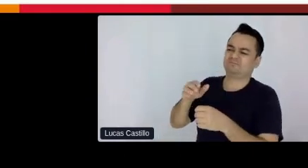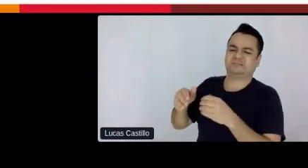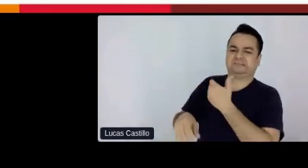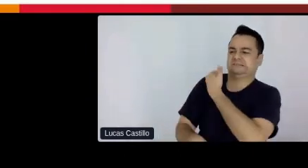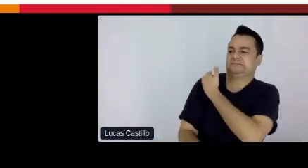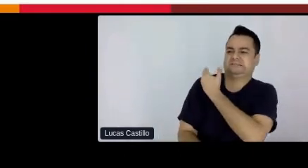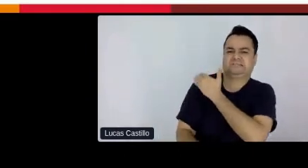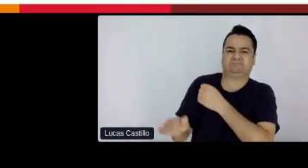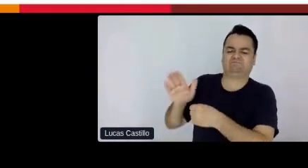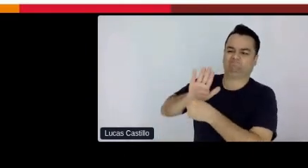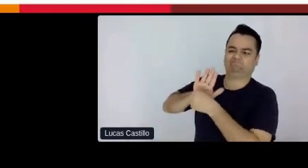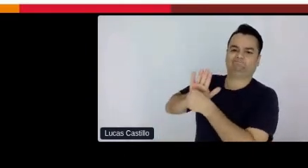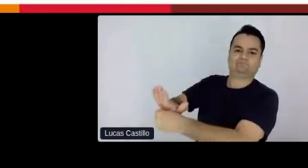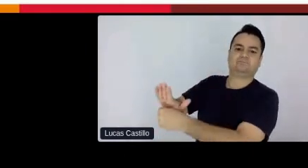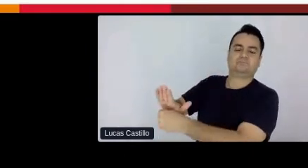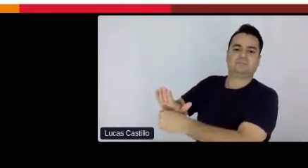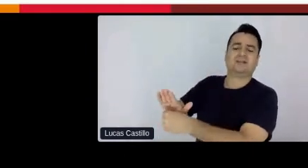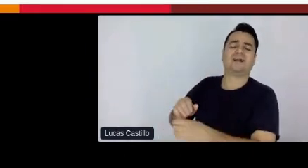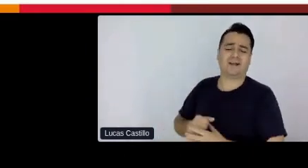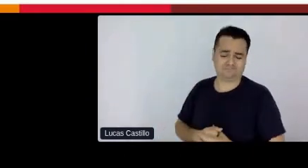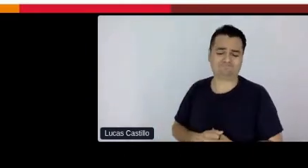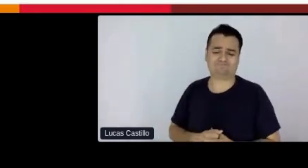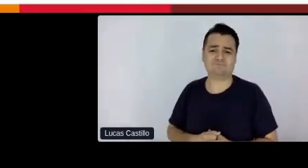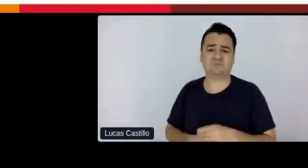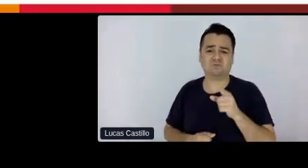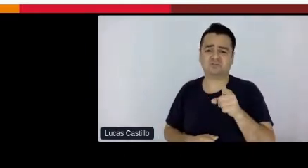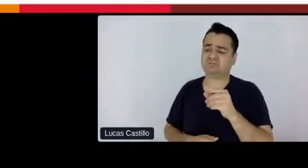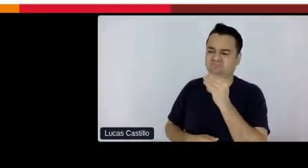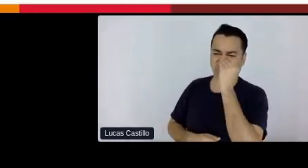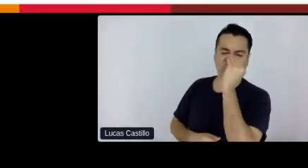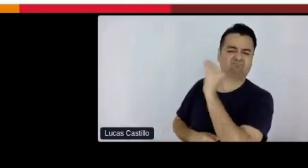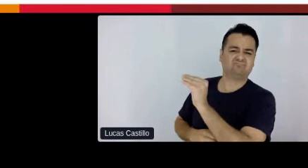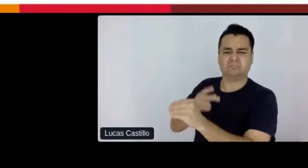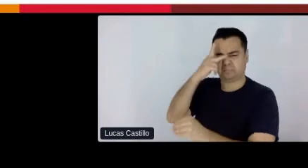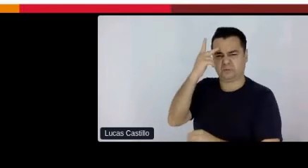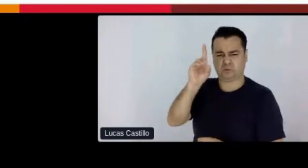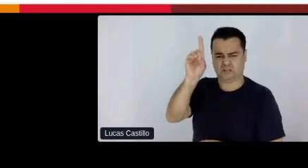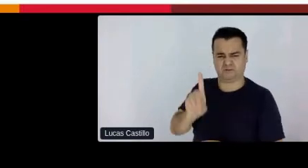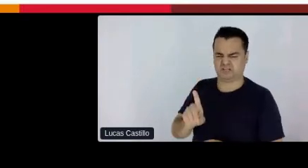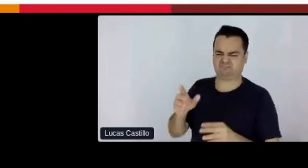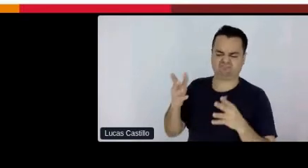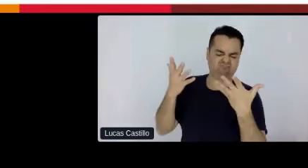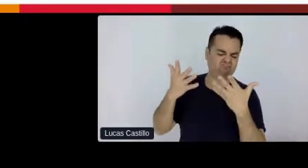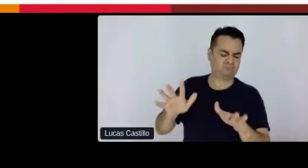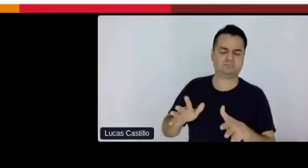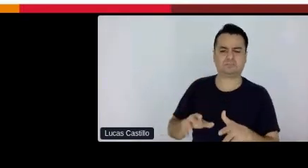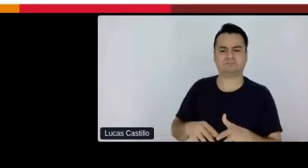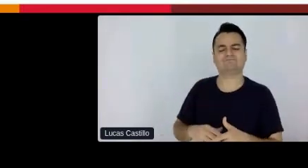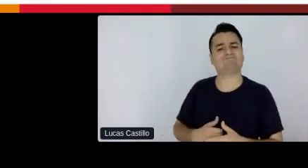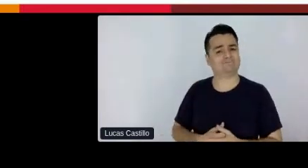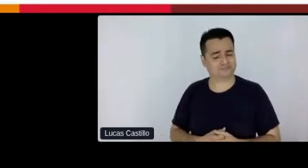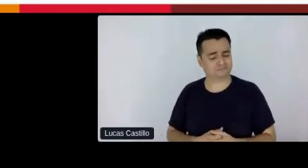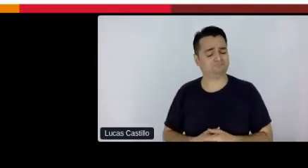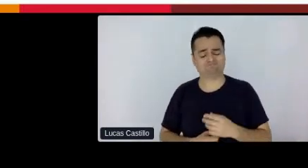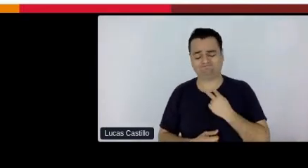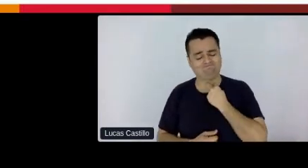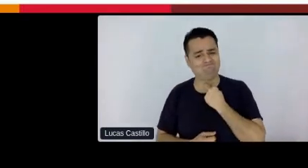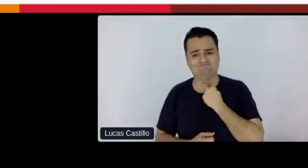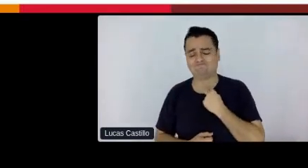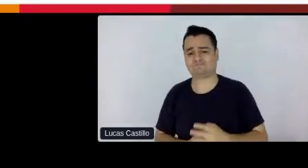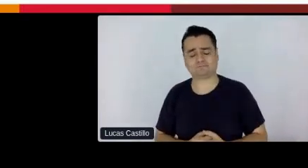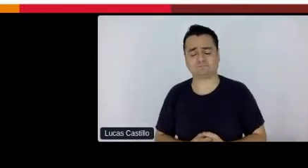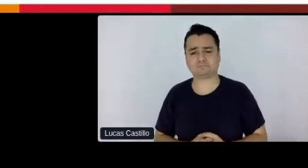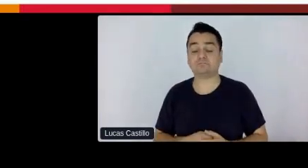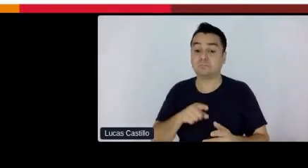capacitismo? É a discriminação e o preconceito social contra a pessoa com deficiência, beleza? Na